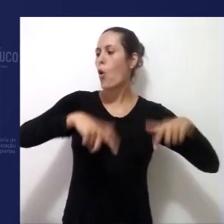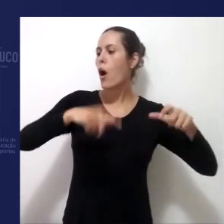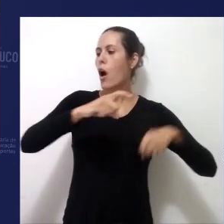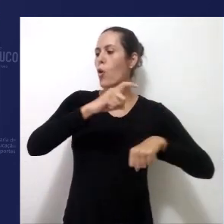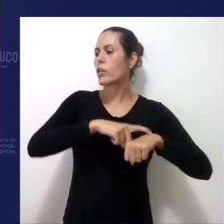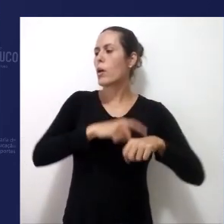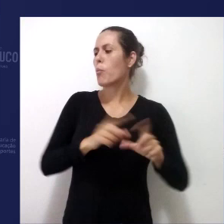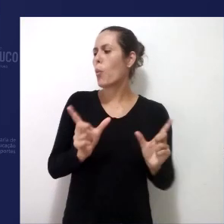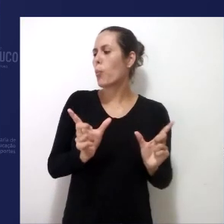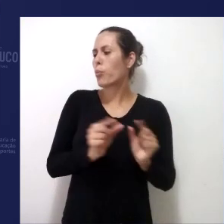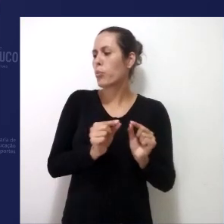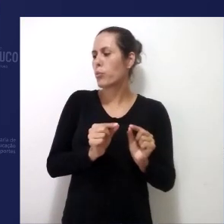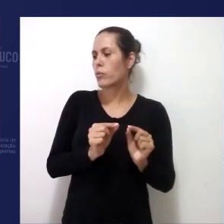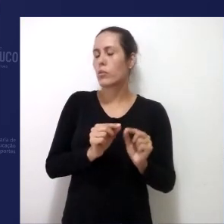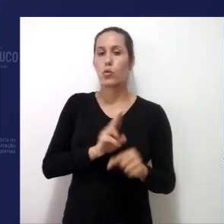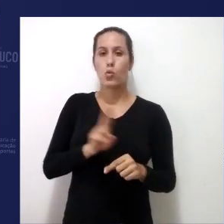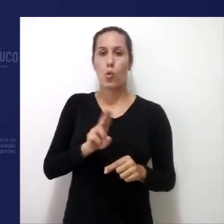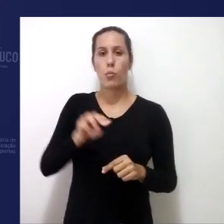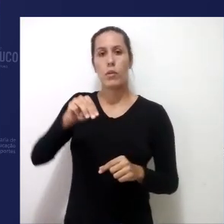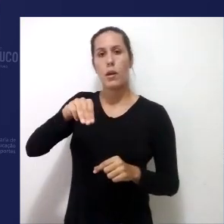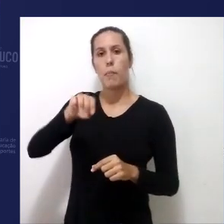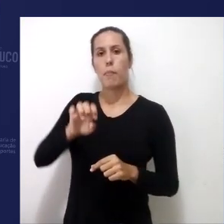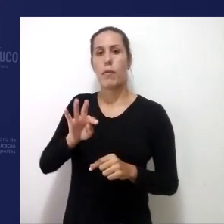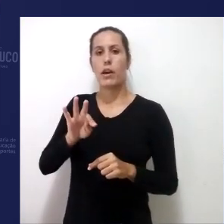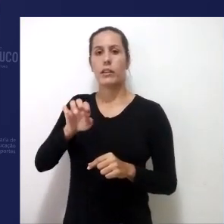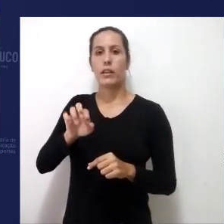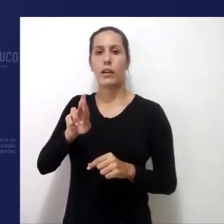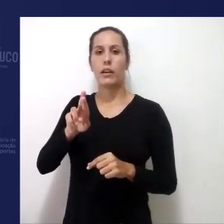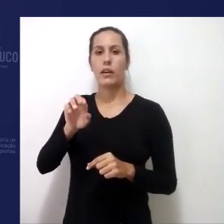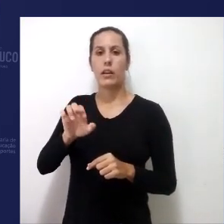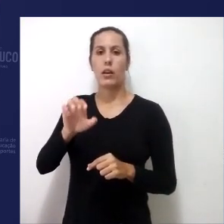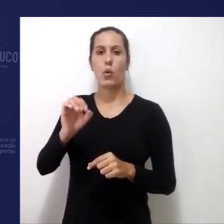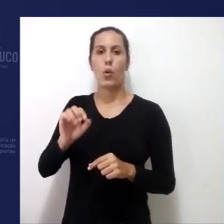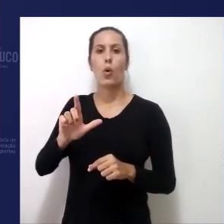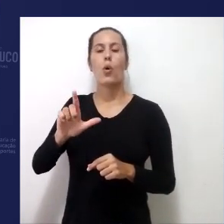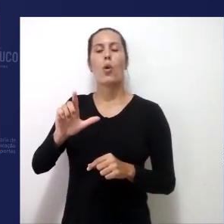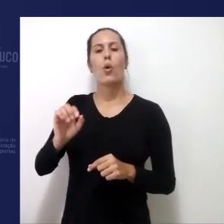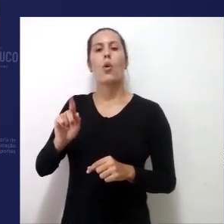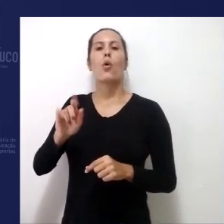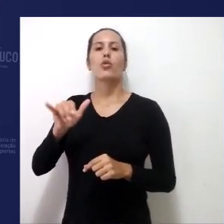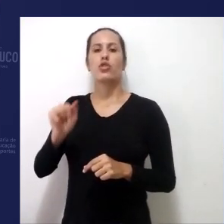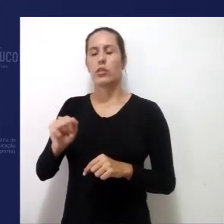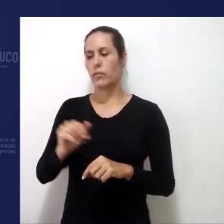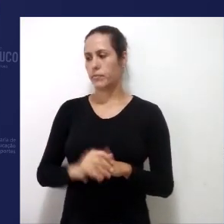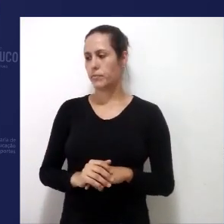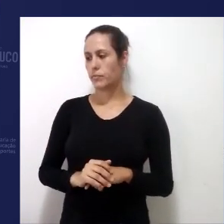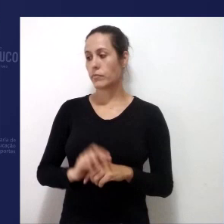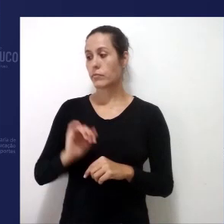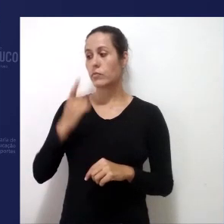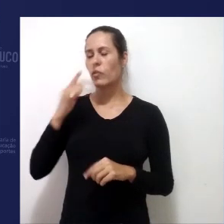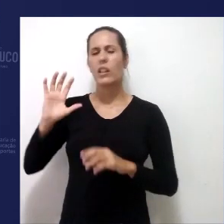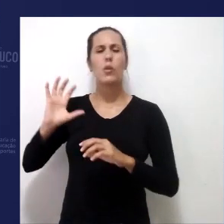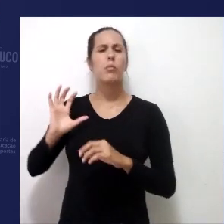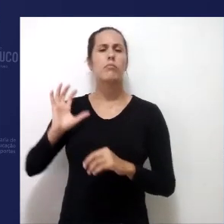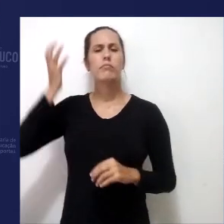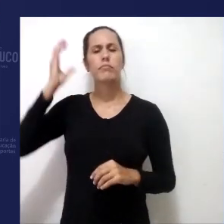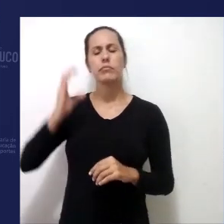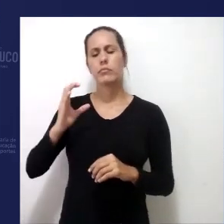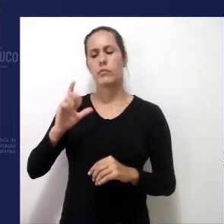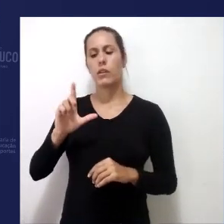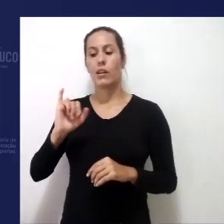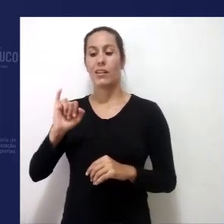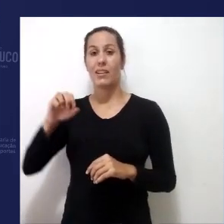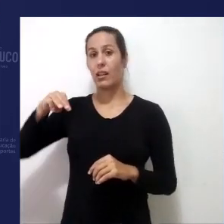tempo, que no caso é a meteorologia. E se vai falar sobre clima, a gente já vê aí um conjunto